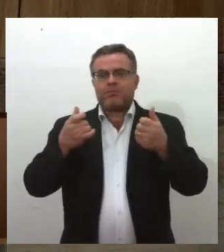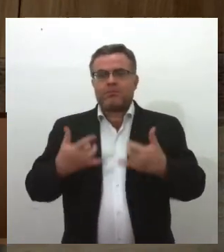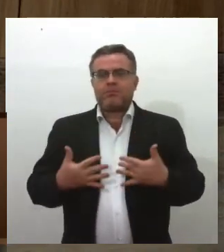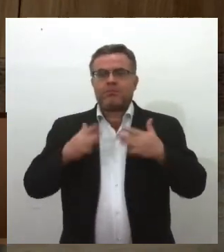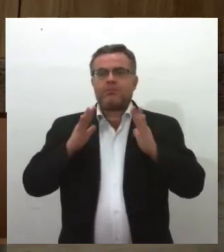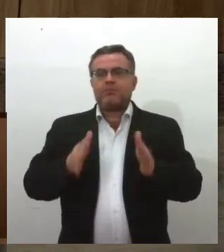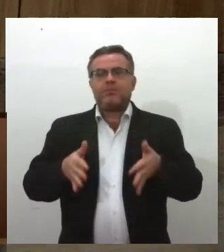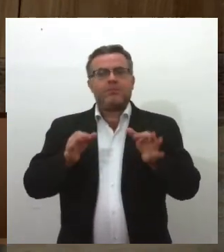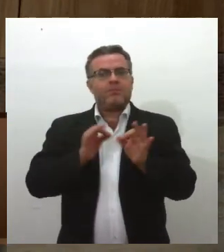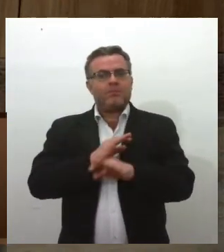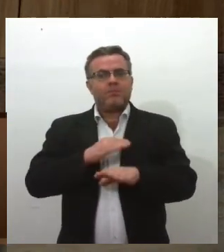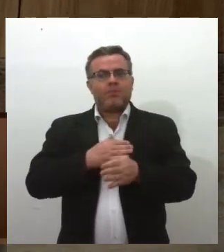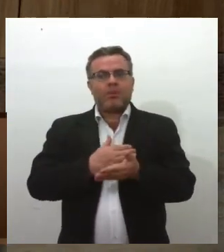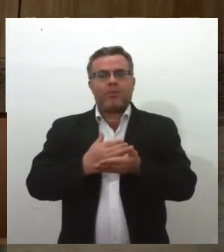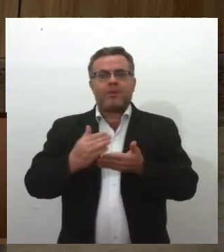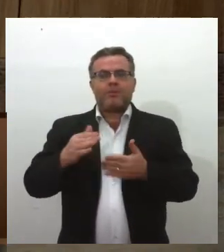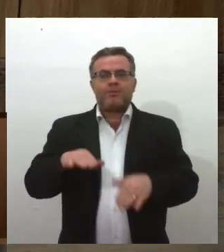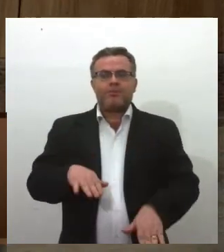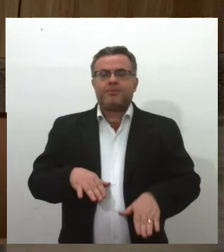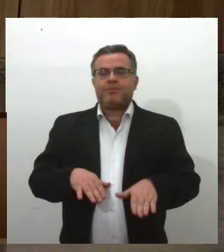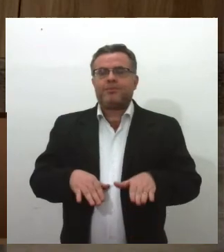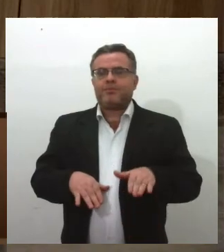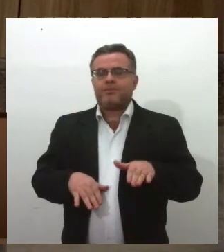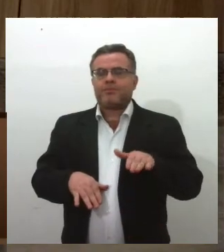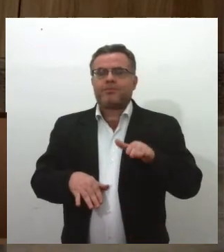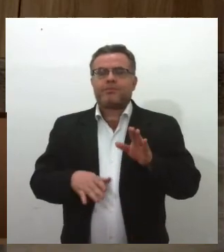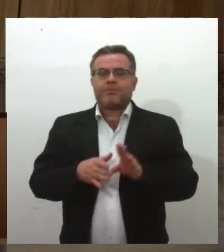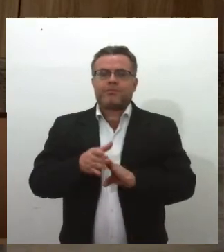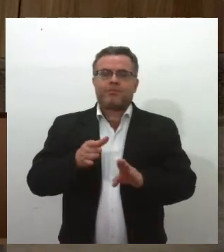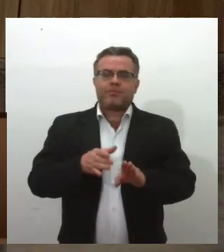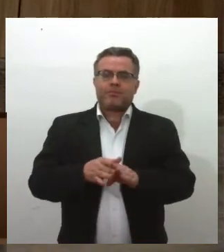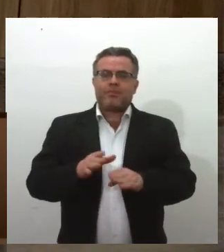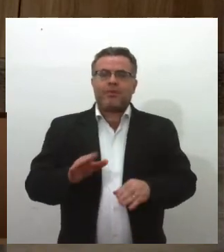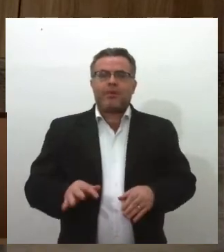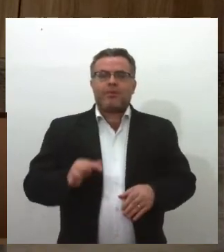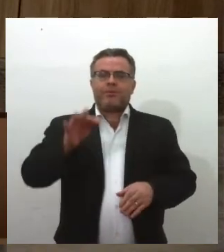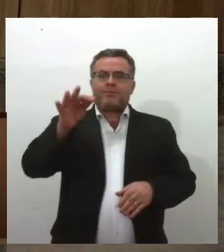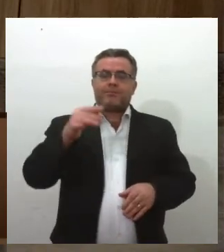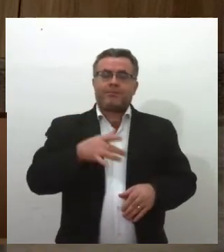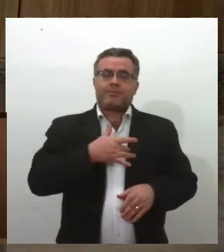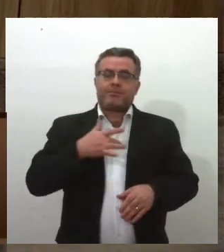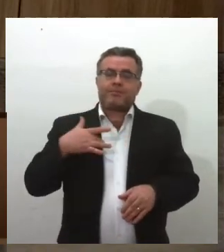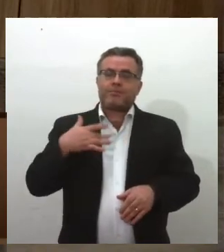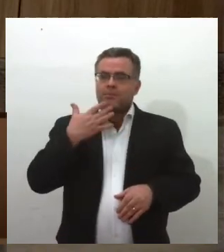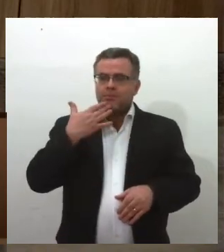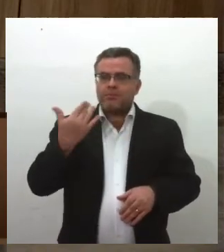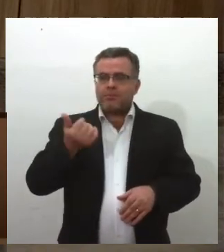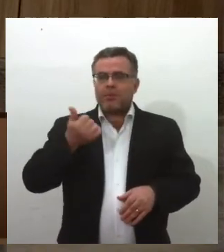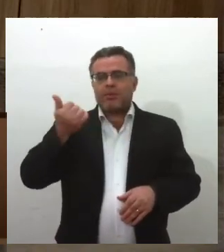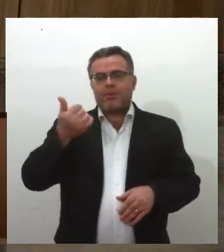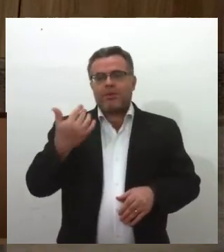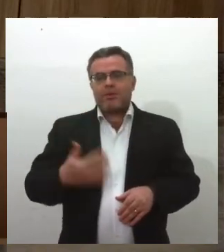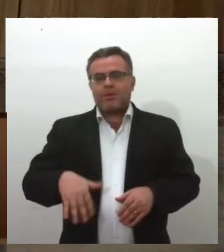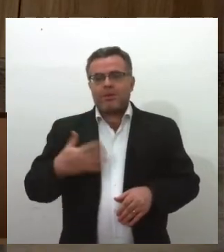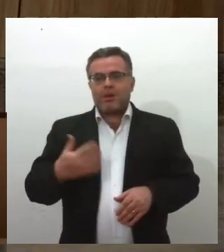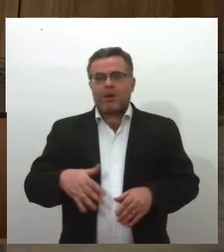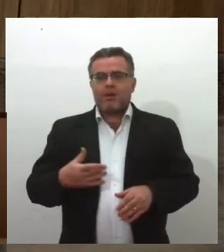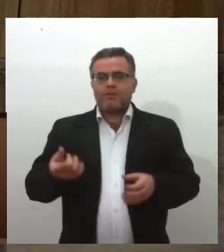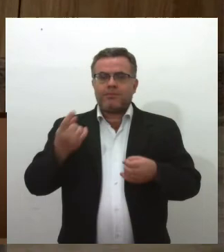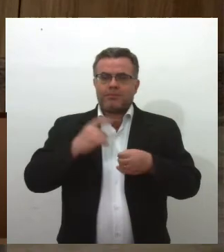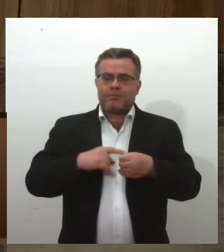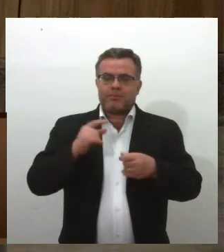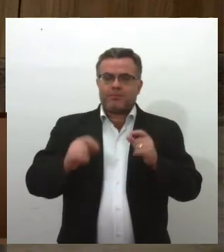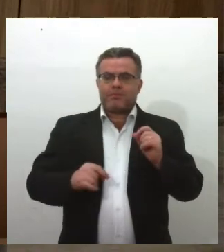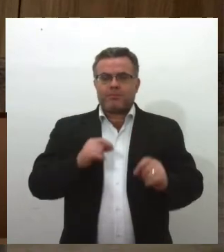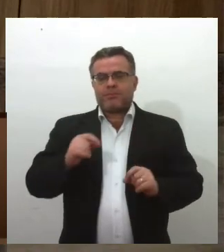que começar lá já na primeira infância, isso vai refletir na saúde do homem, né? E eu, voltando à questão do câncer